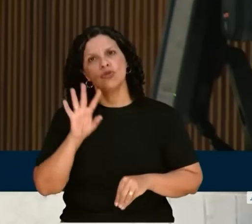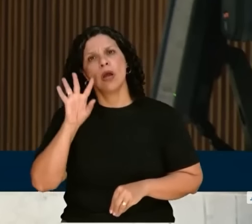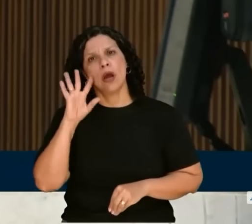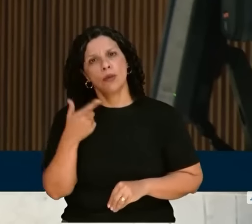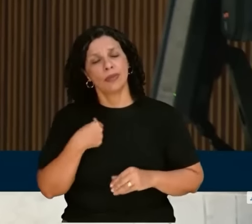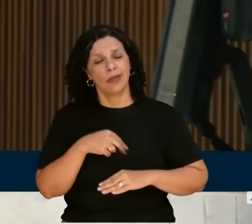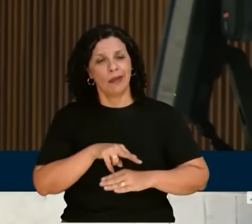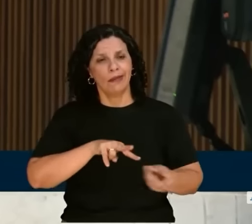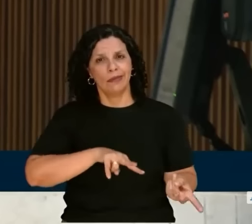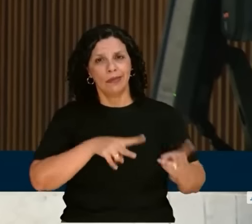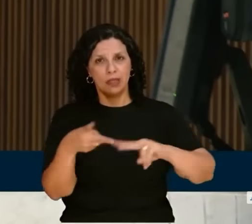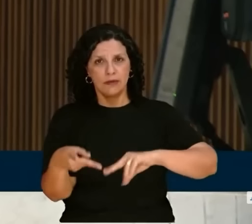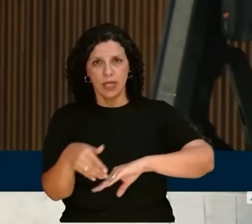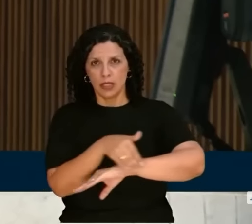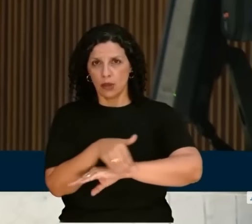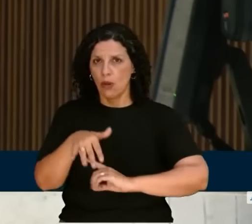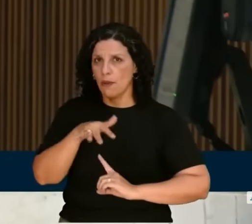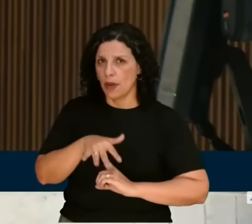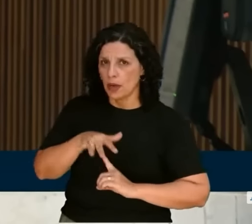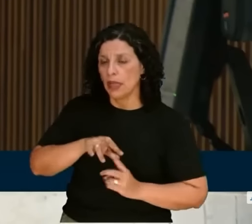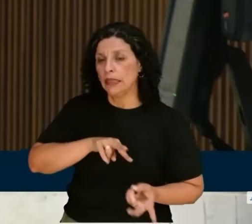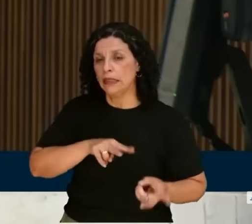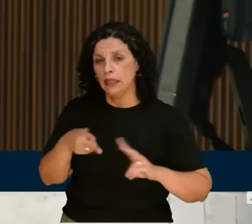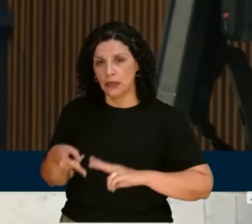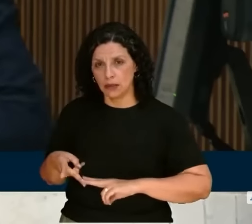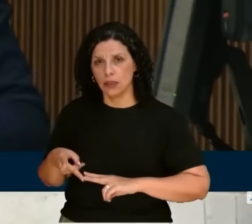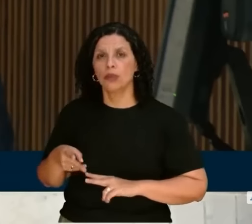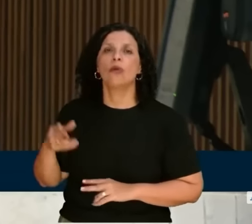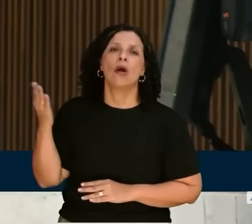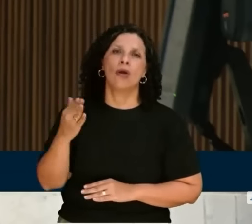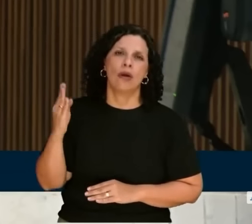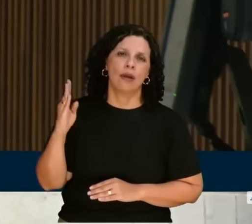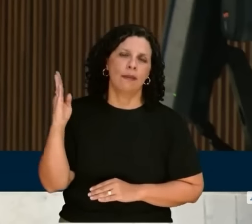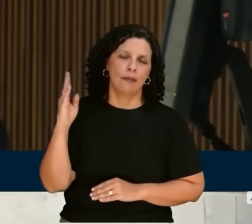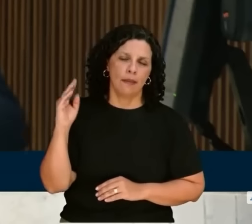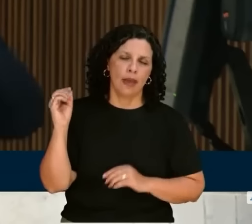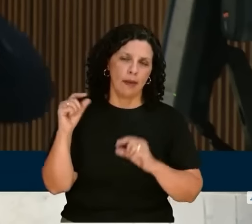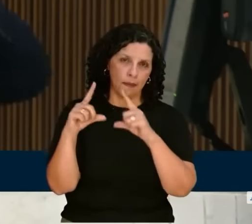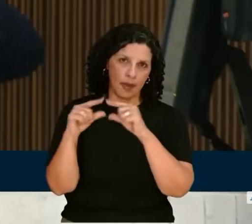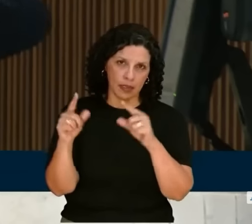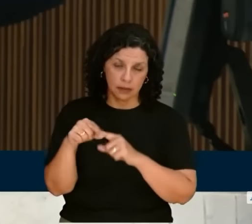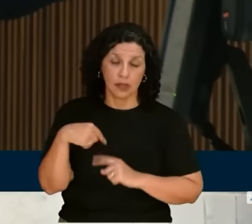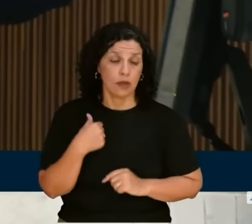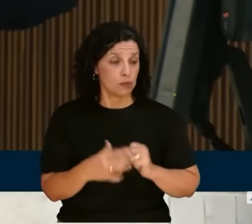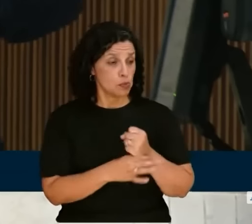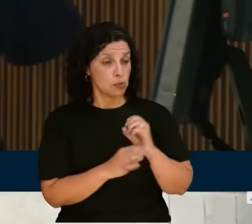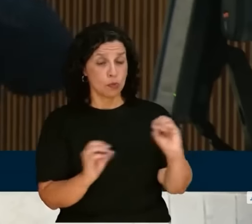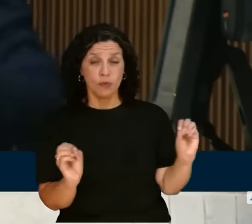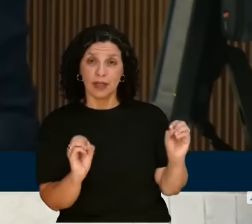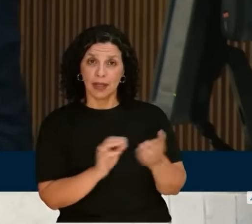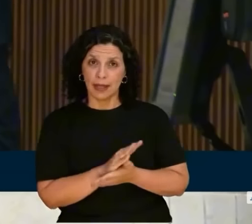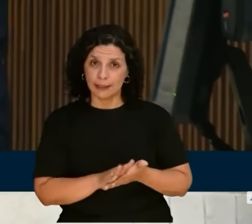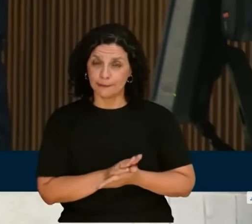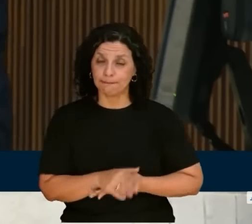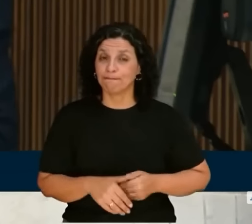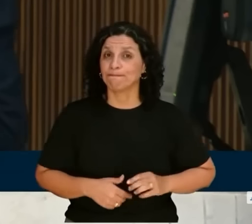das rodovias do Paraná, sem condições que a gente tivesse as garantias que isso não fosse